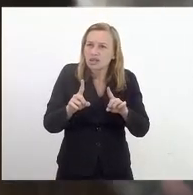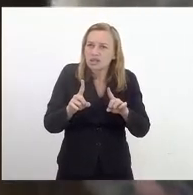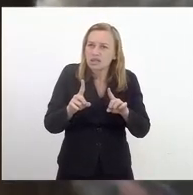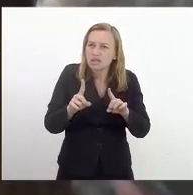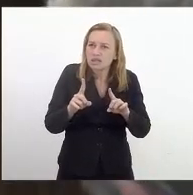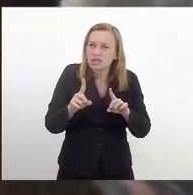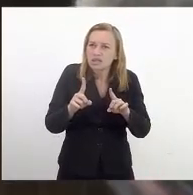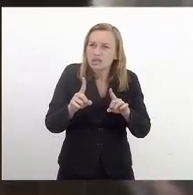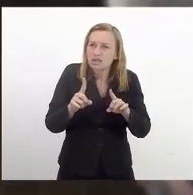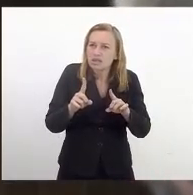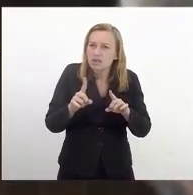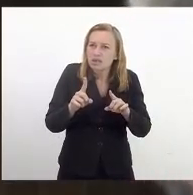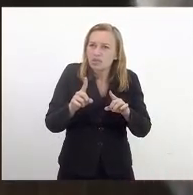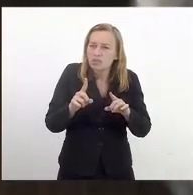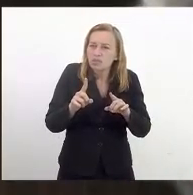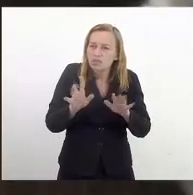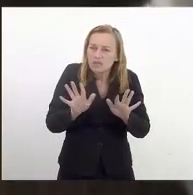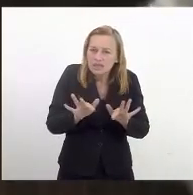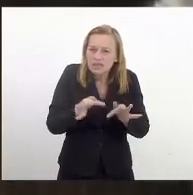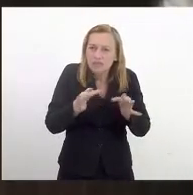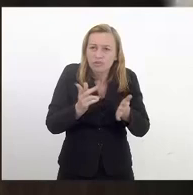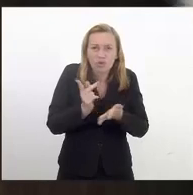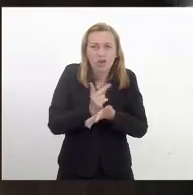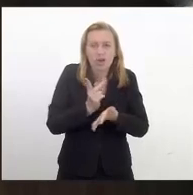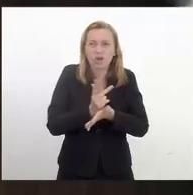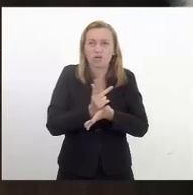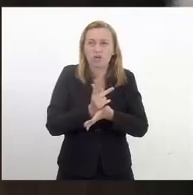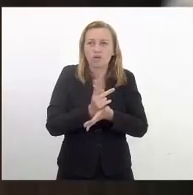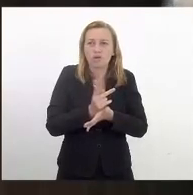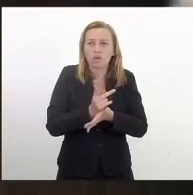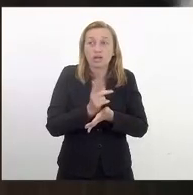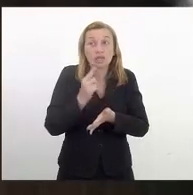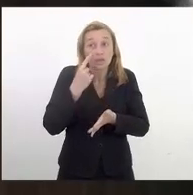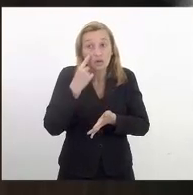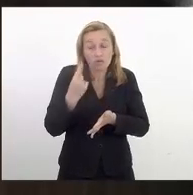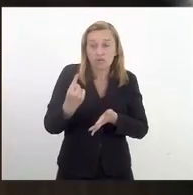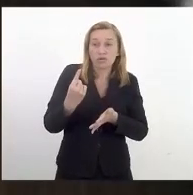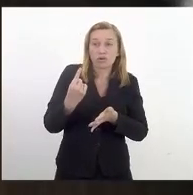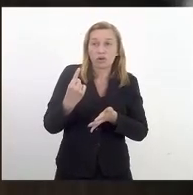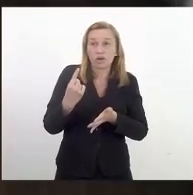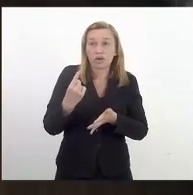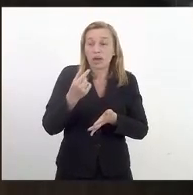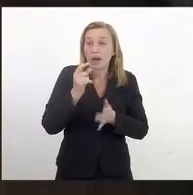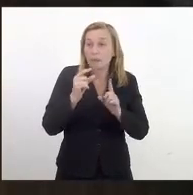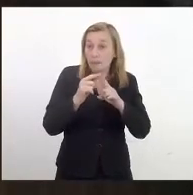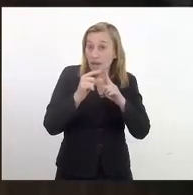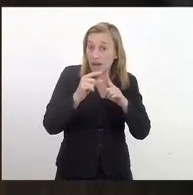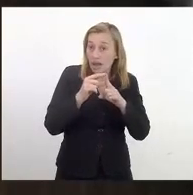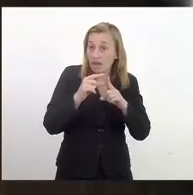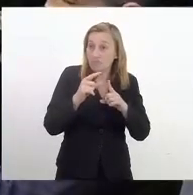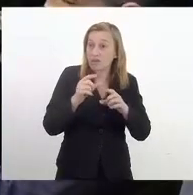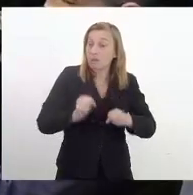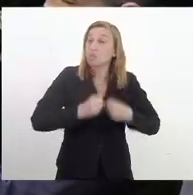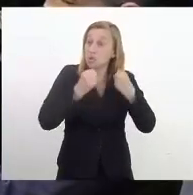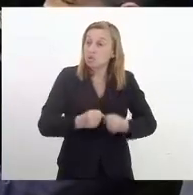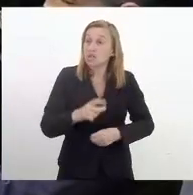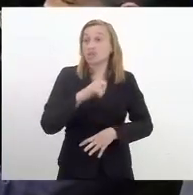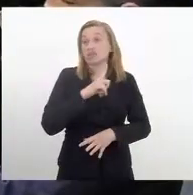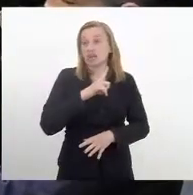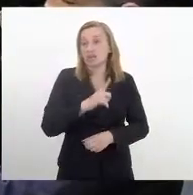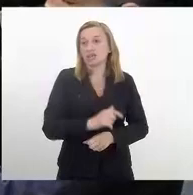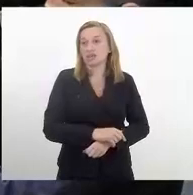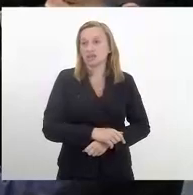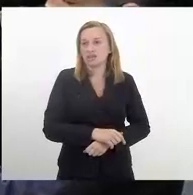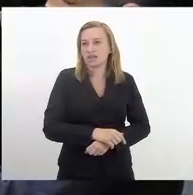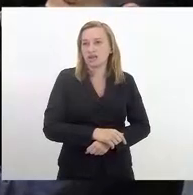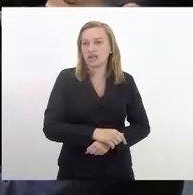um leve descuido não tenha se atentado que as palavras têm poder presidente o professor